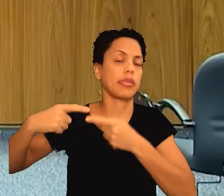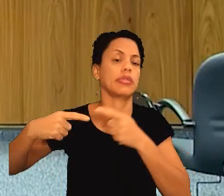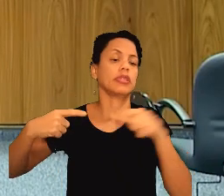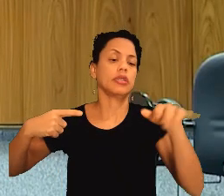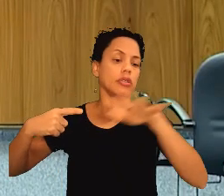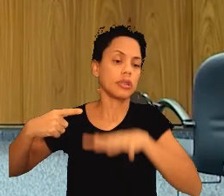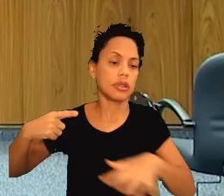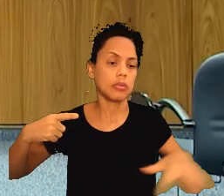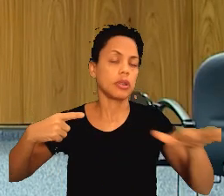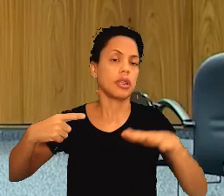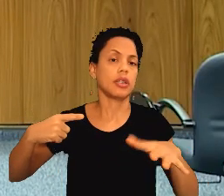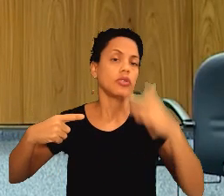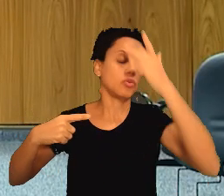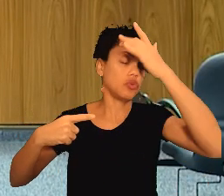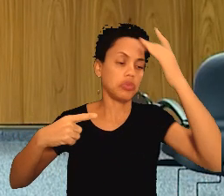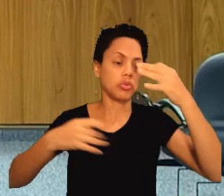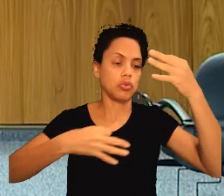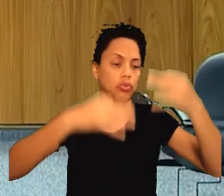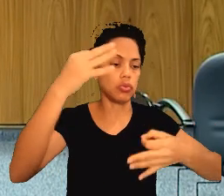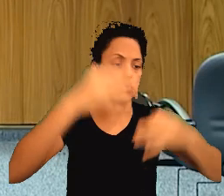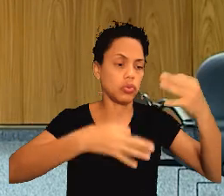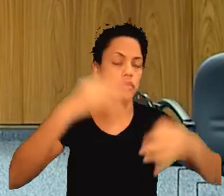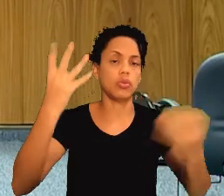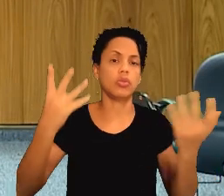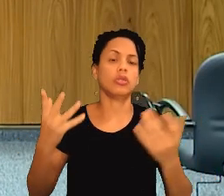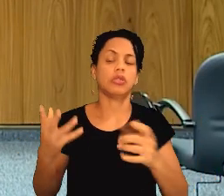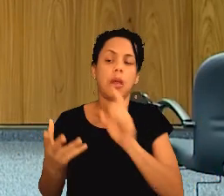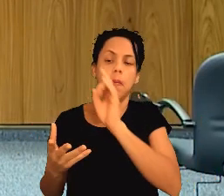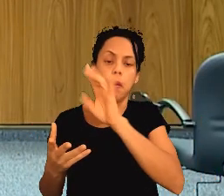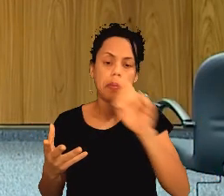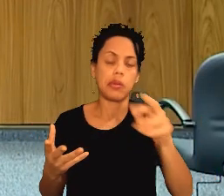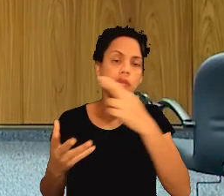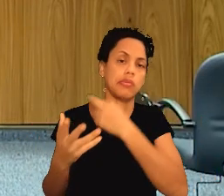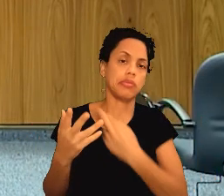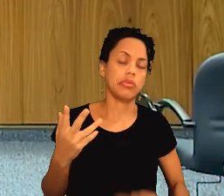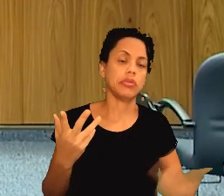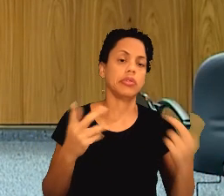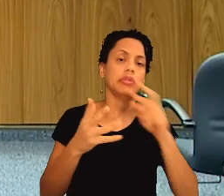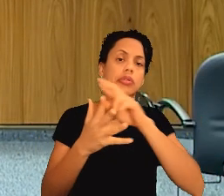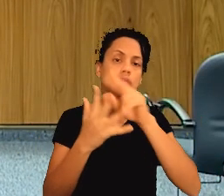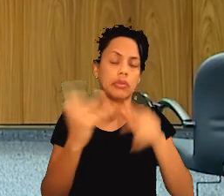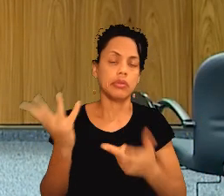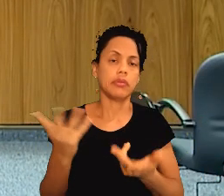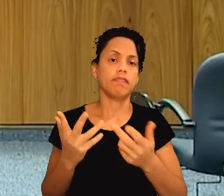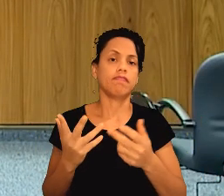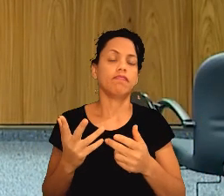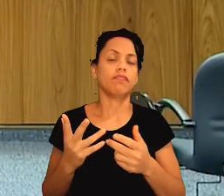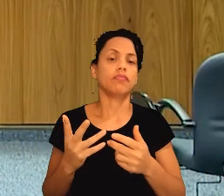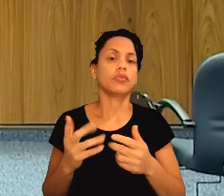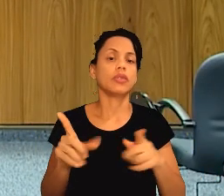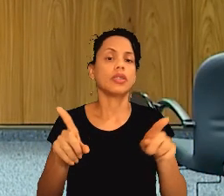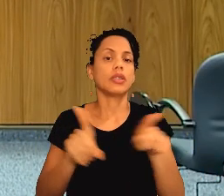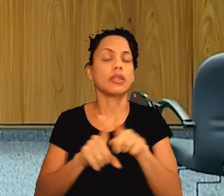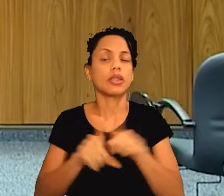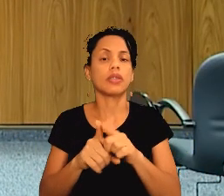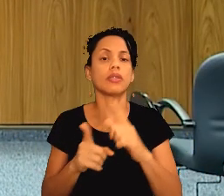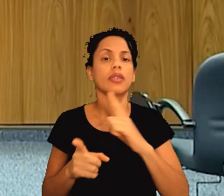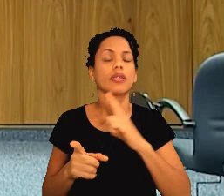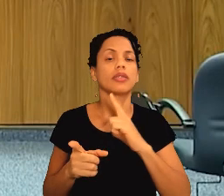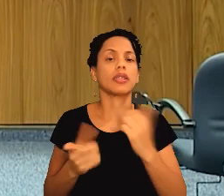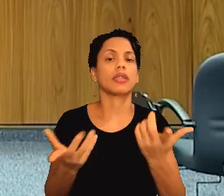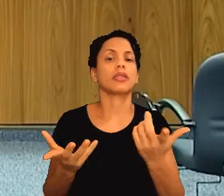ambiente de juízes, de promotores, de procuradores, e como a